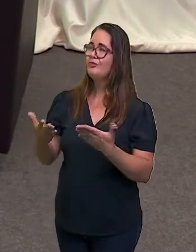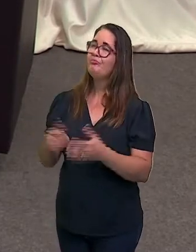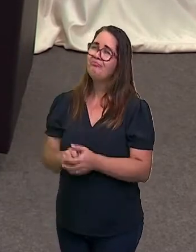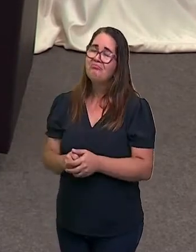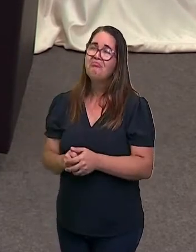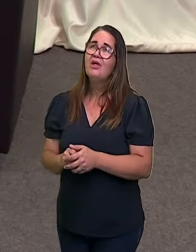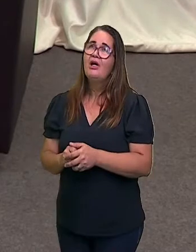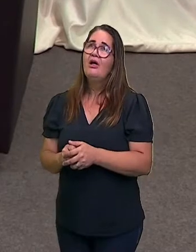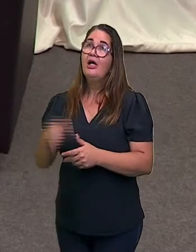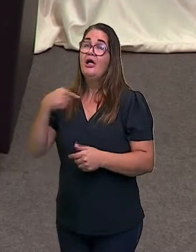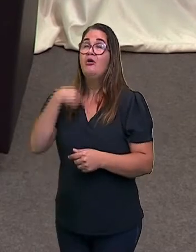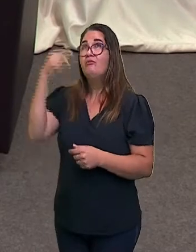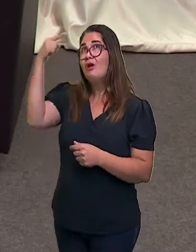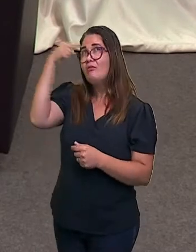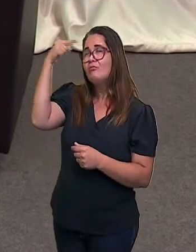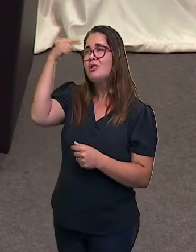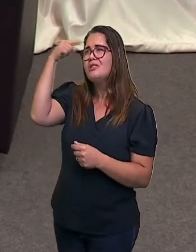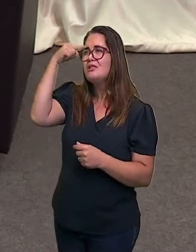como eu iria